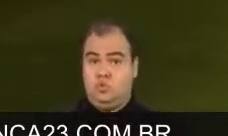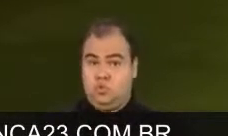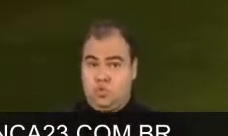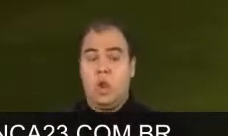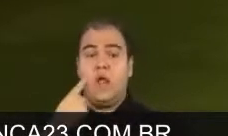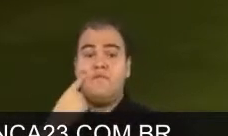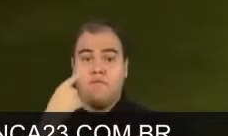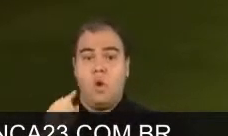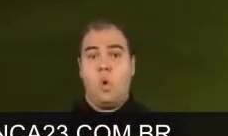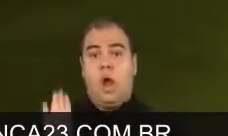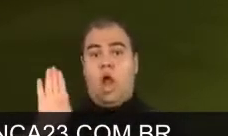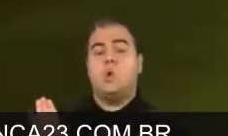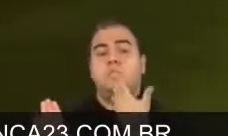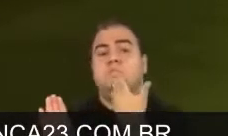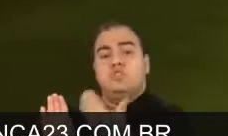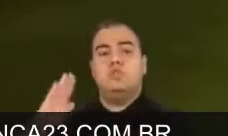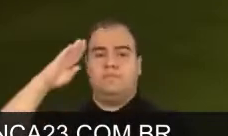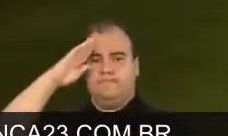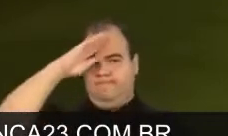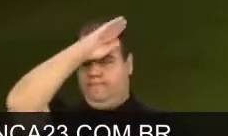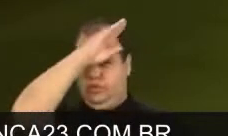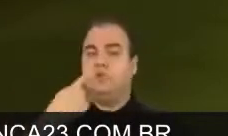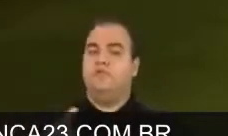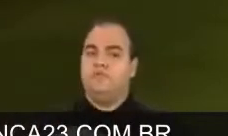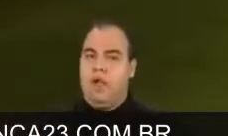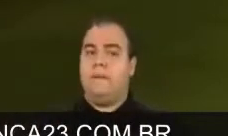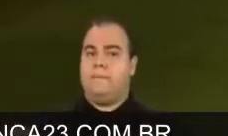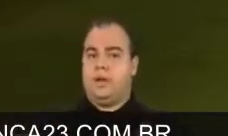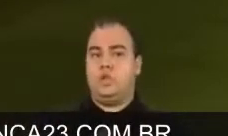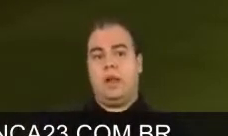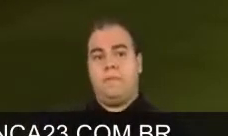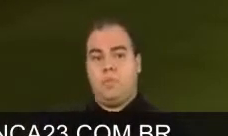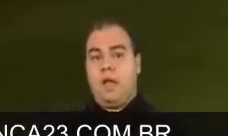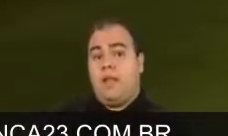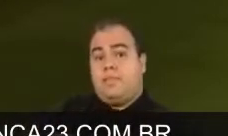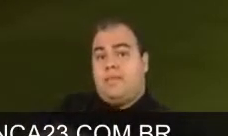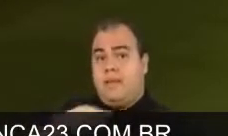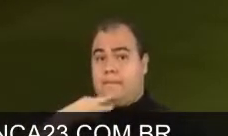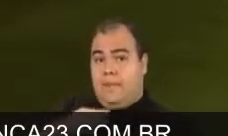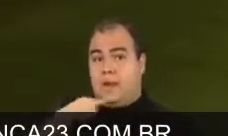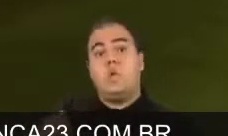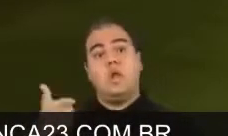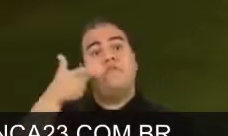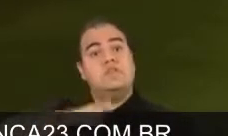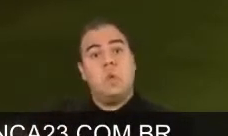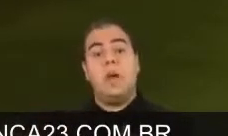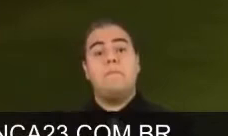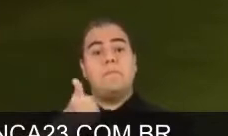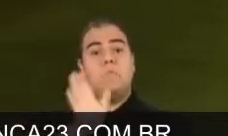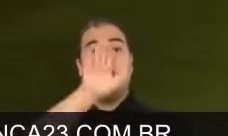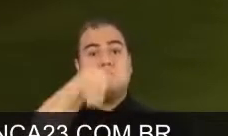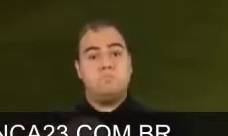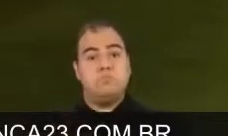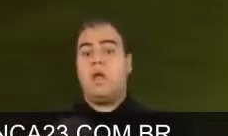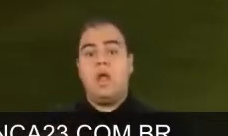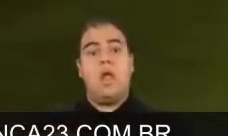de um pedido do presidente Bolsonaro. Filiado ao Republicanos desde março, ele venceu a primeira eleição que disputou, mesmo